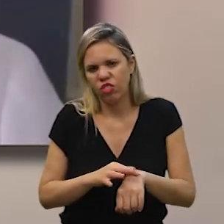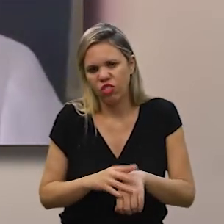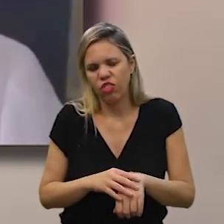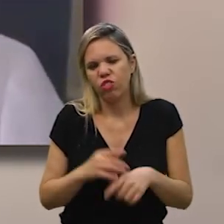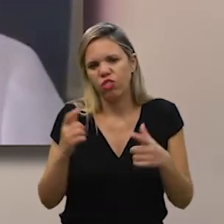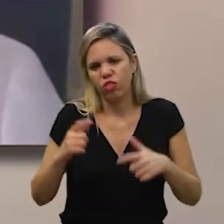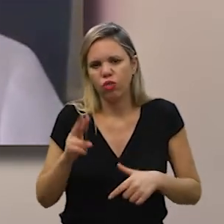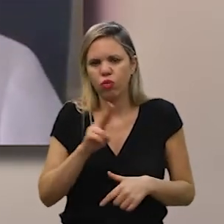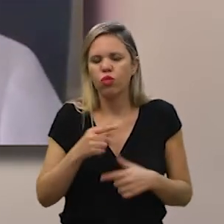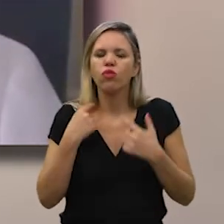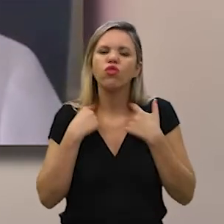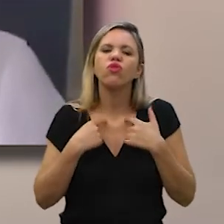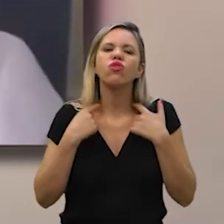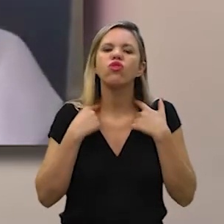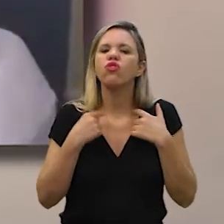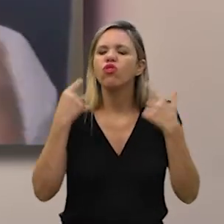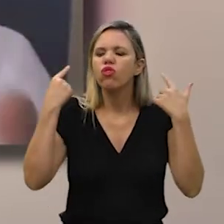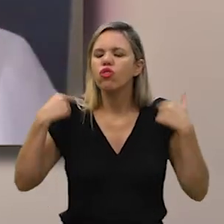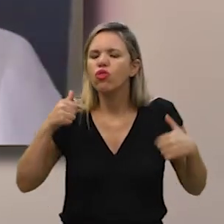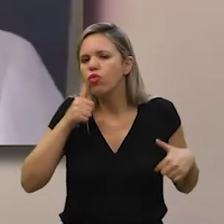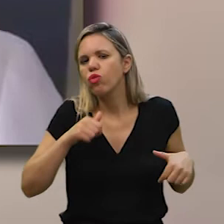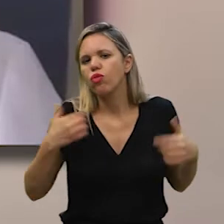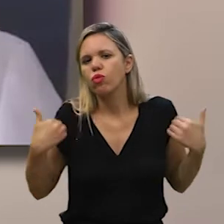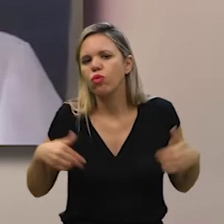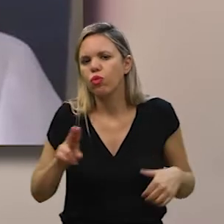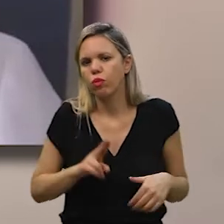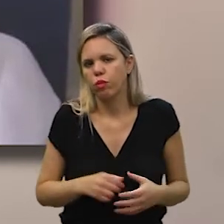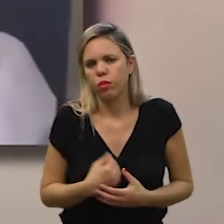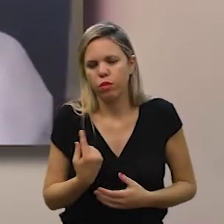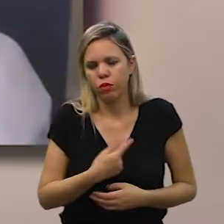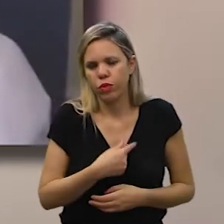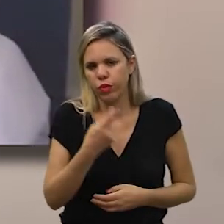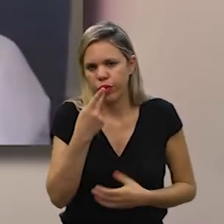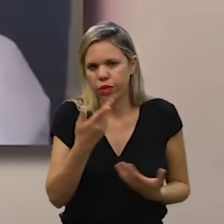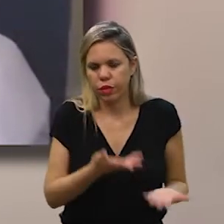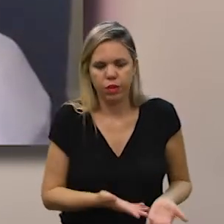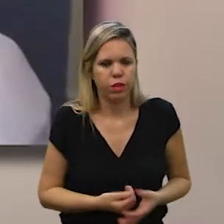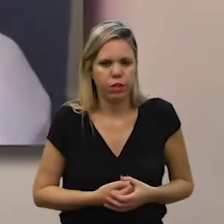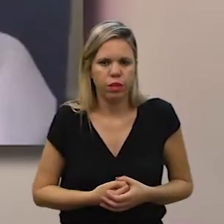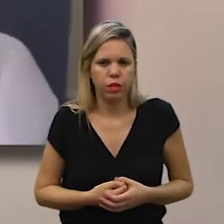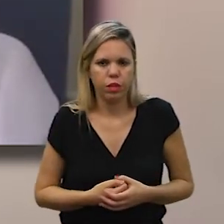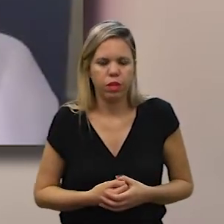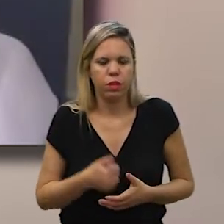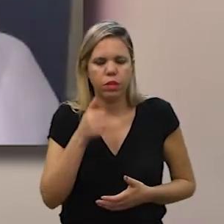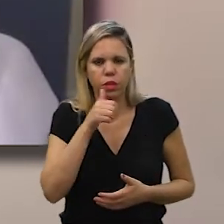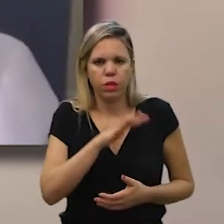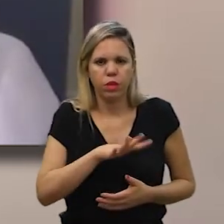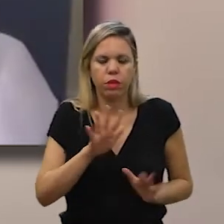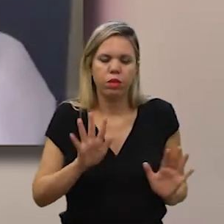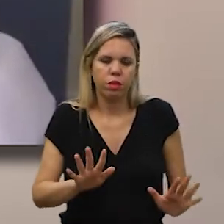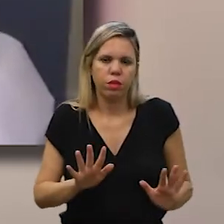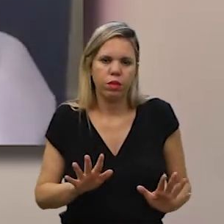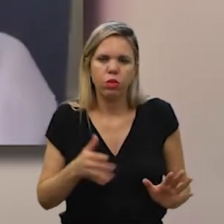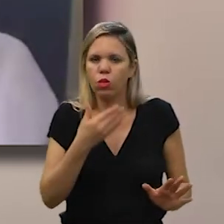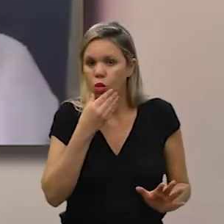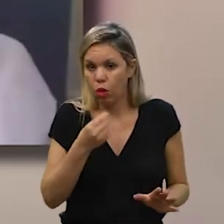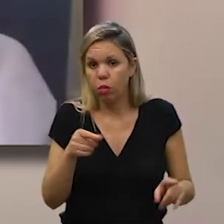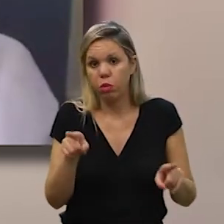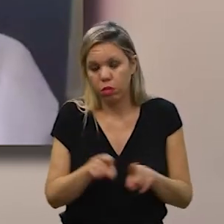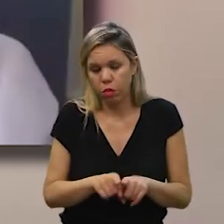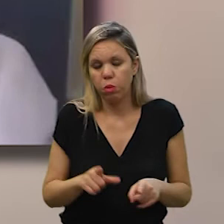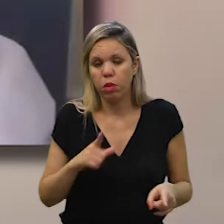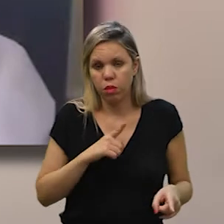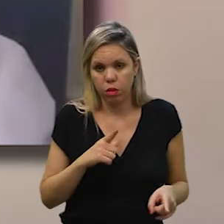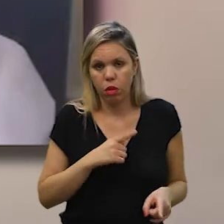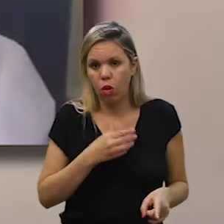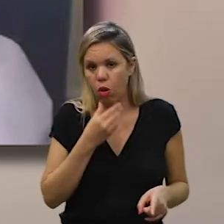no lugar onde a mulher usou perfume. A gente está falando do gênero feminino, mas os homens